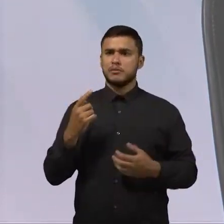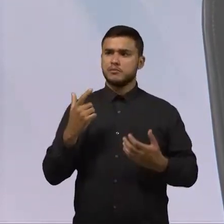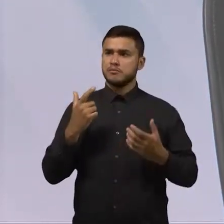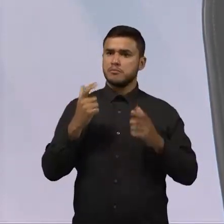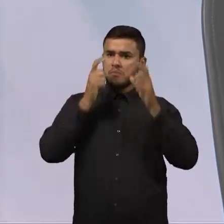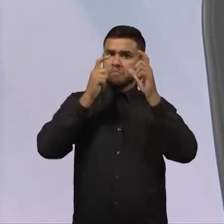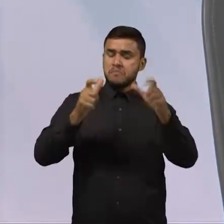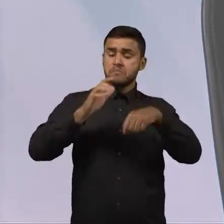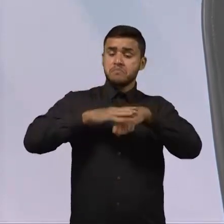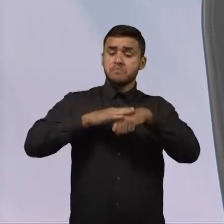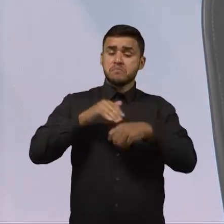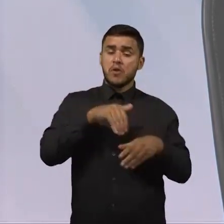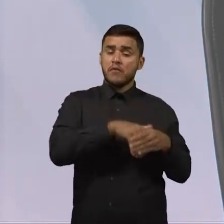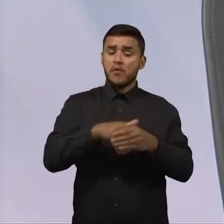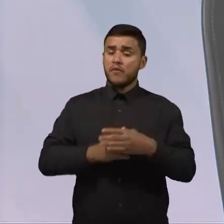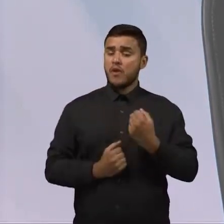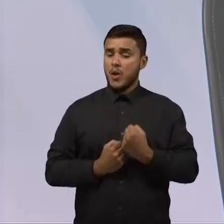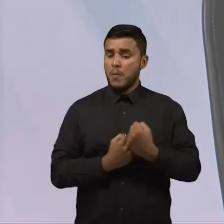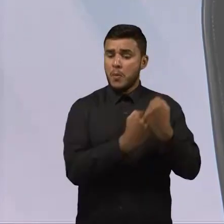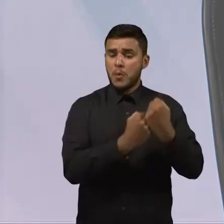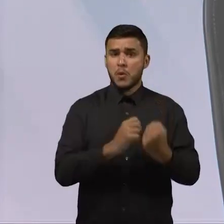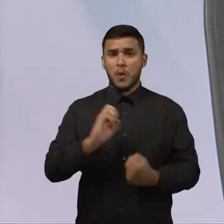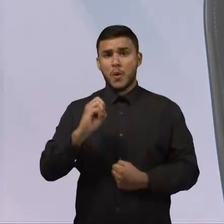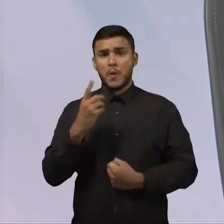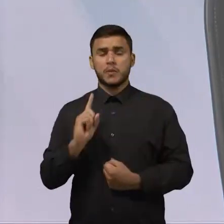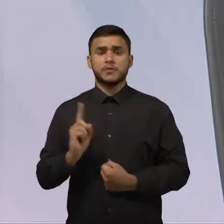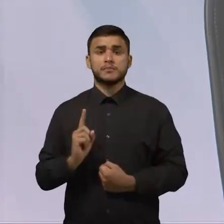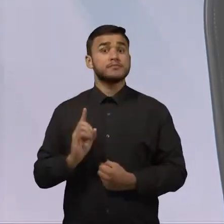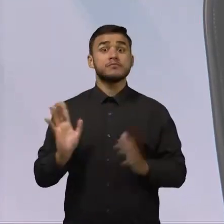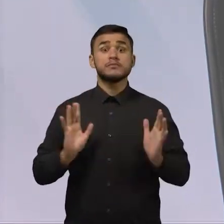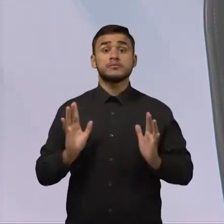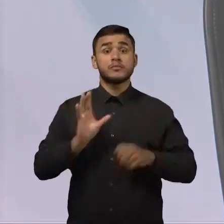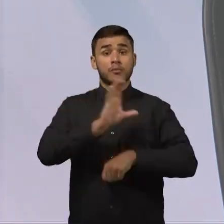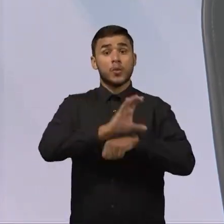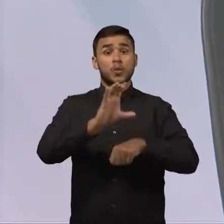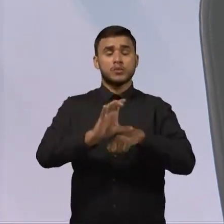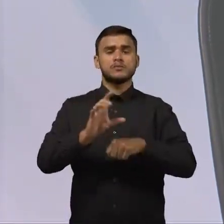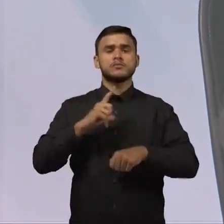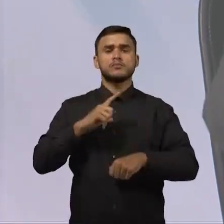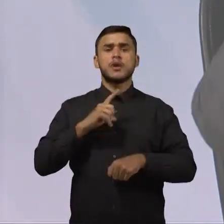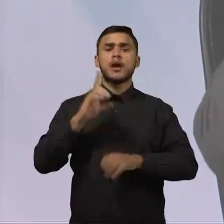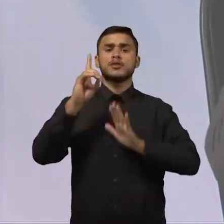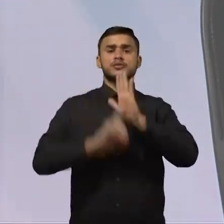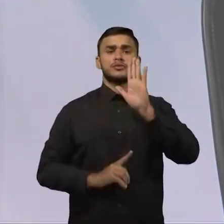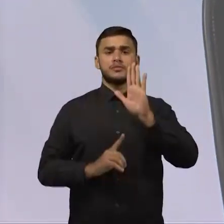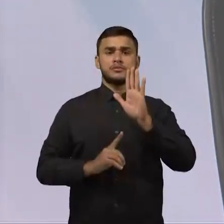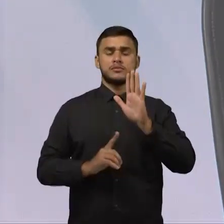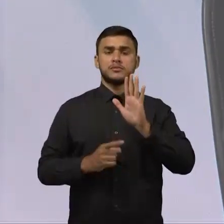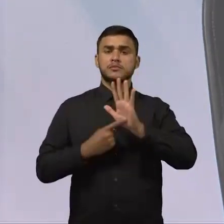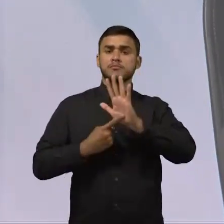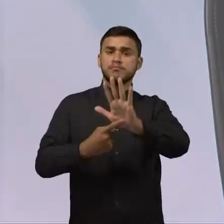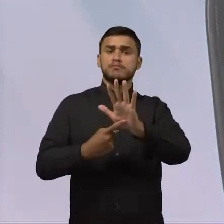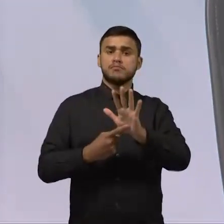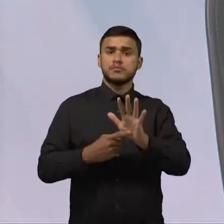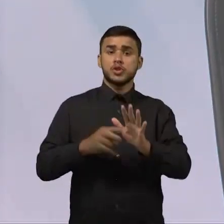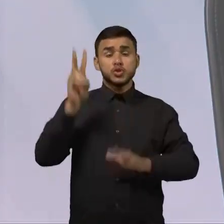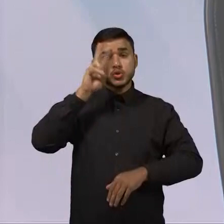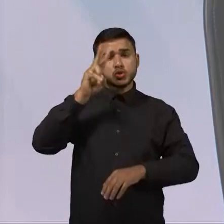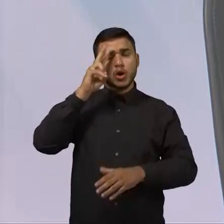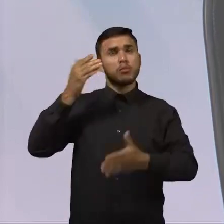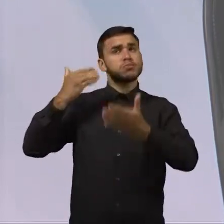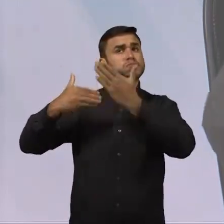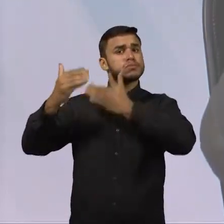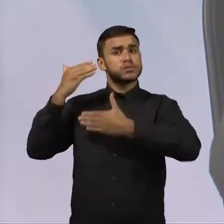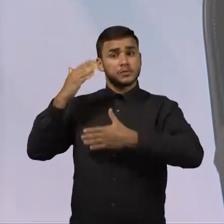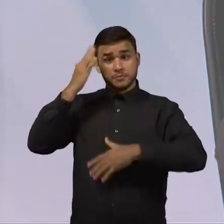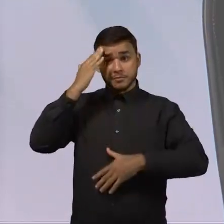interesses ou não. O Supremo fez aquilo que tinha que fazer, voltando para o seu espelho, voltando para a sua história,